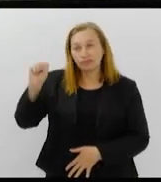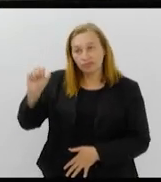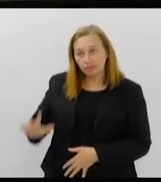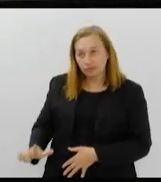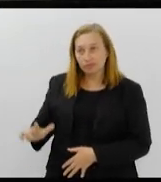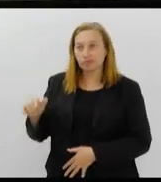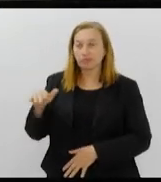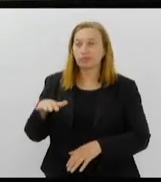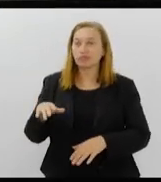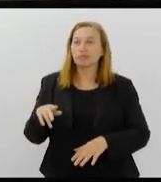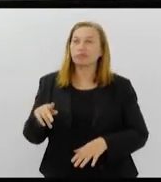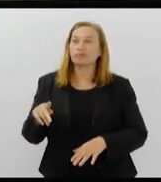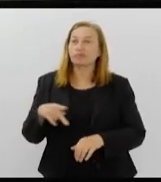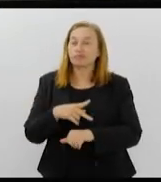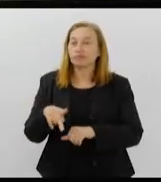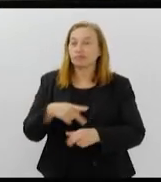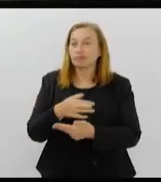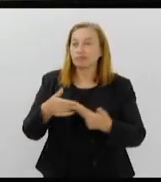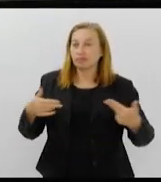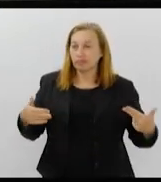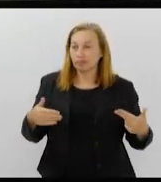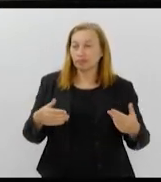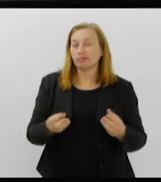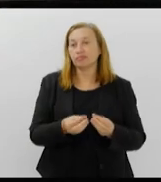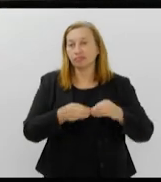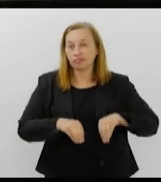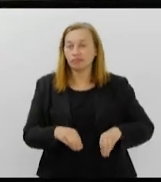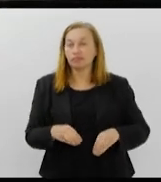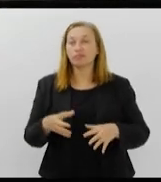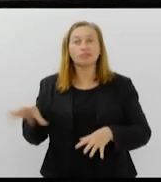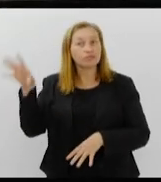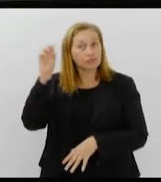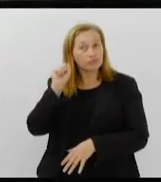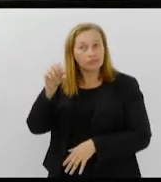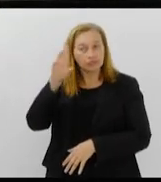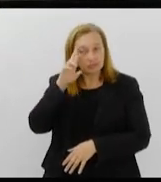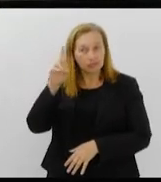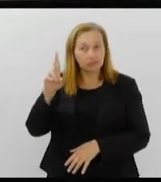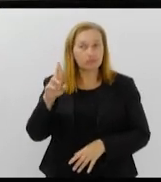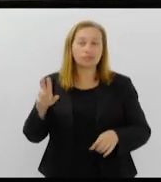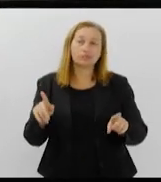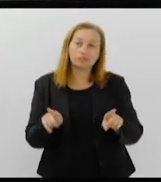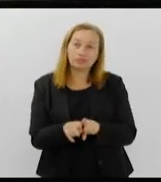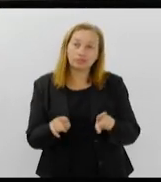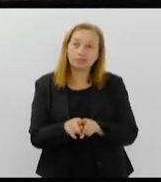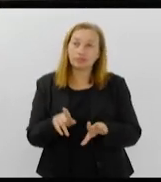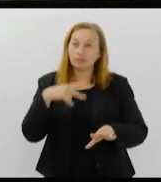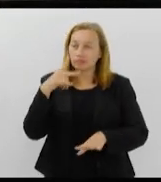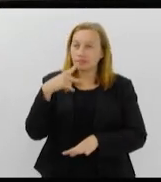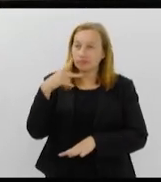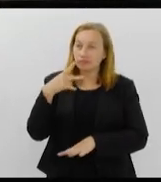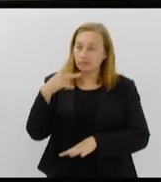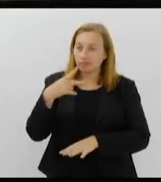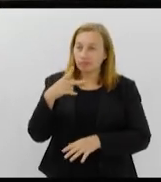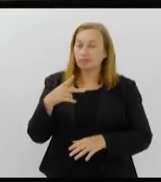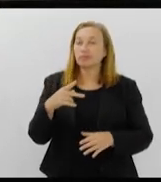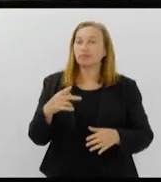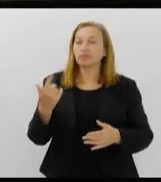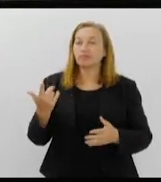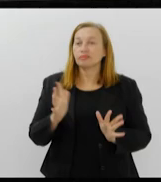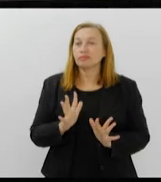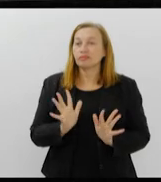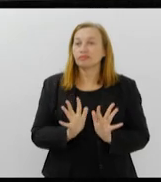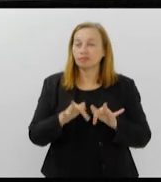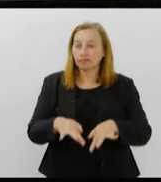onde sofremos diversos desastres. Então, quero também ouvir a Vossa Excelência falar sobre esse reflorestamento. Para concluir aqui, eu